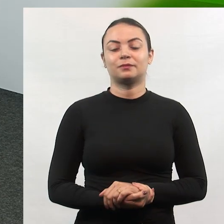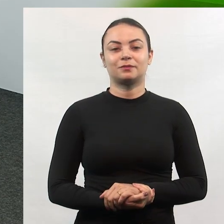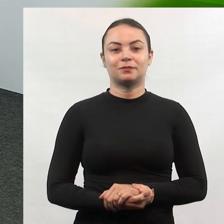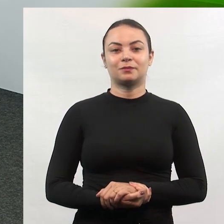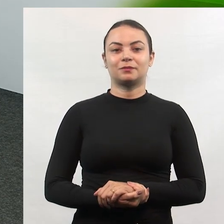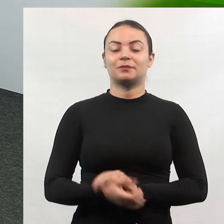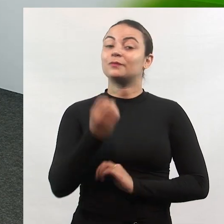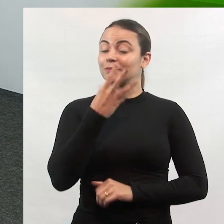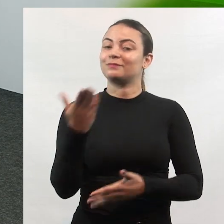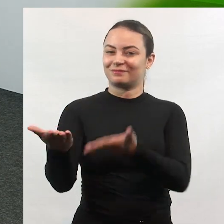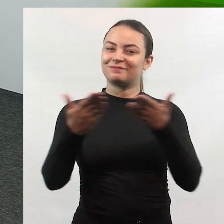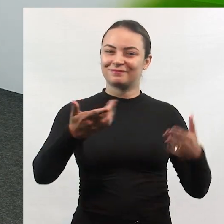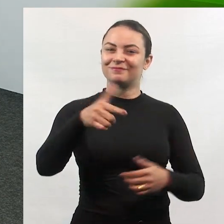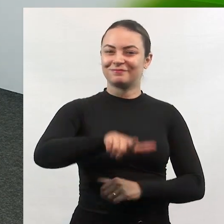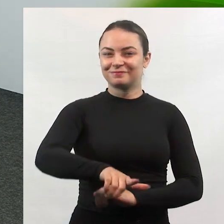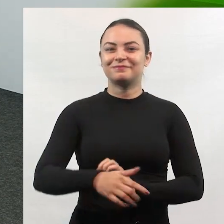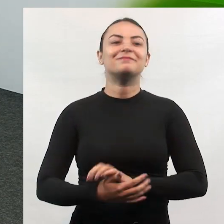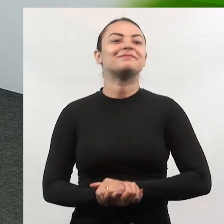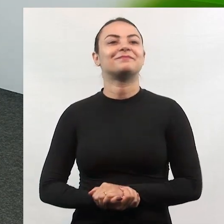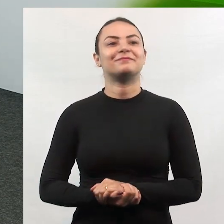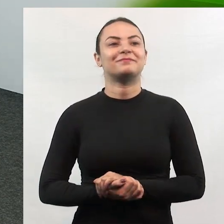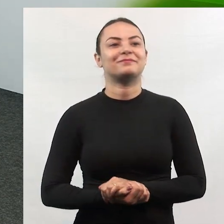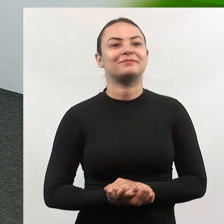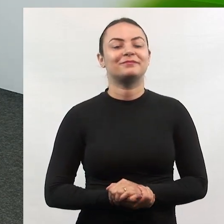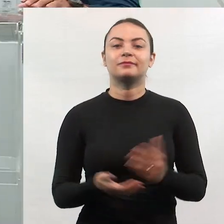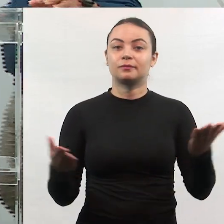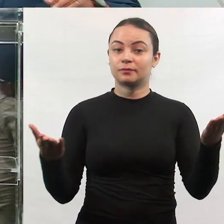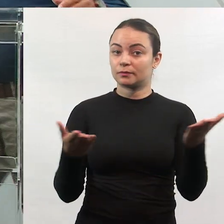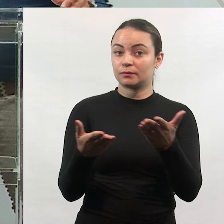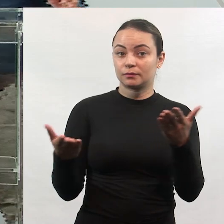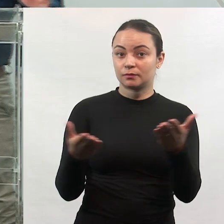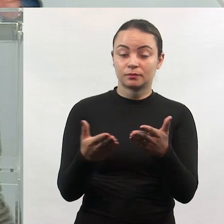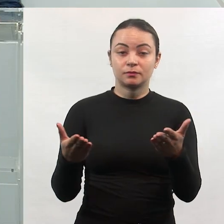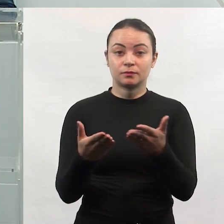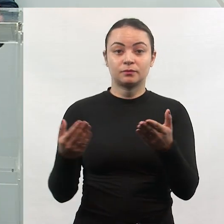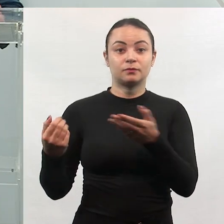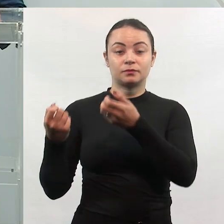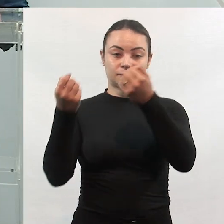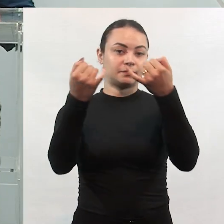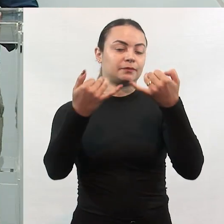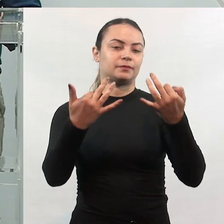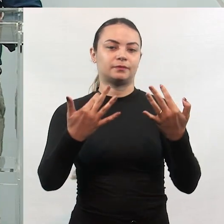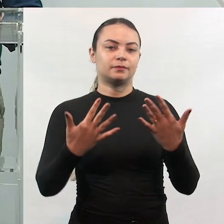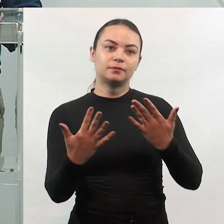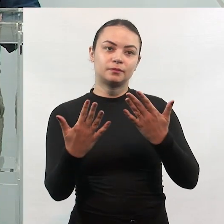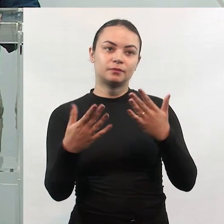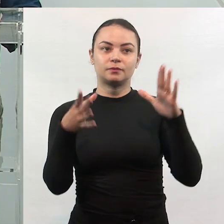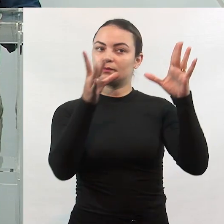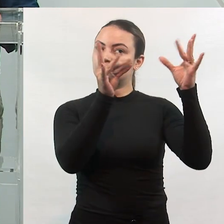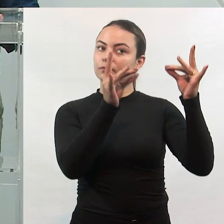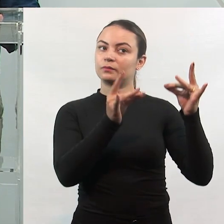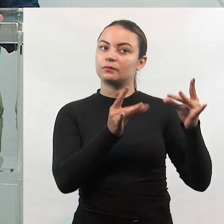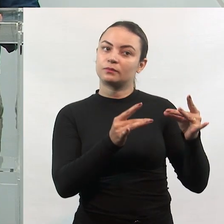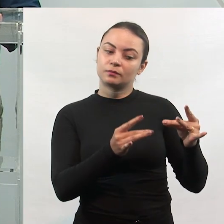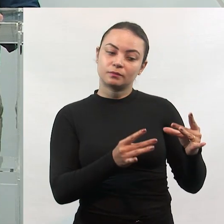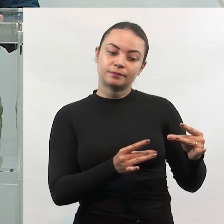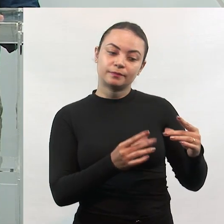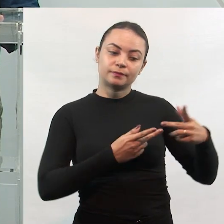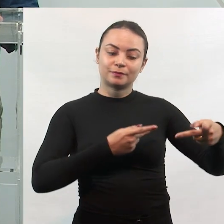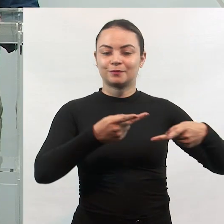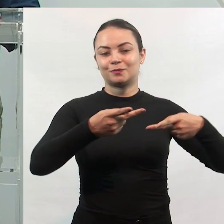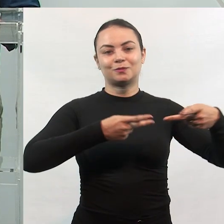muito bem-vindo mais uma vez. A gente vai hoje falar um pouquinho sobre os elementos do projeto de pesquisa,